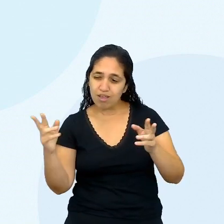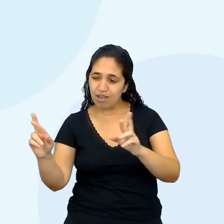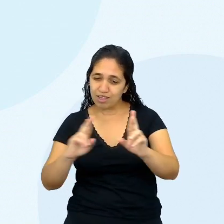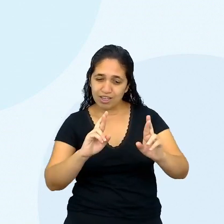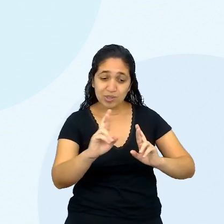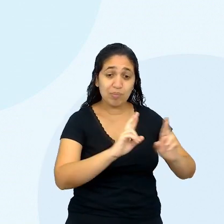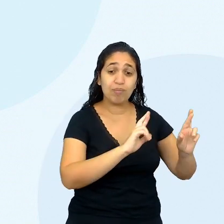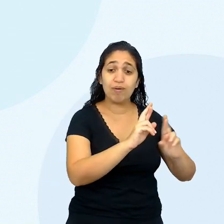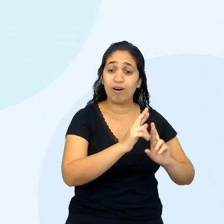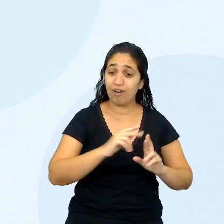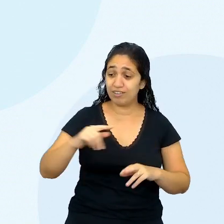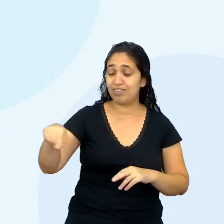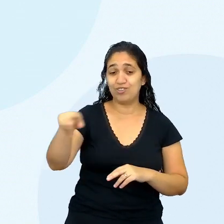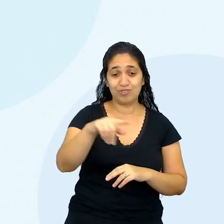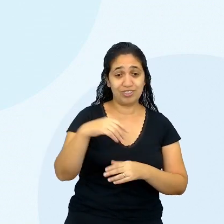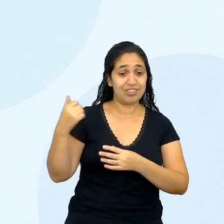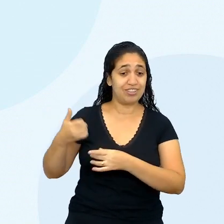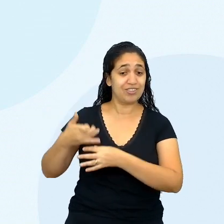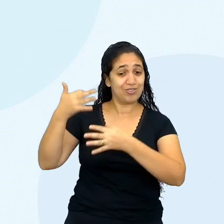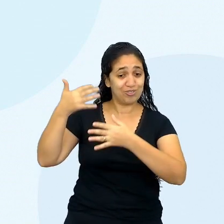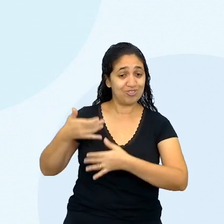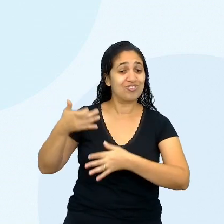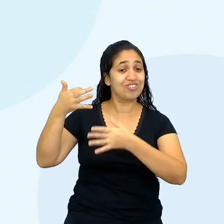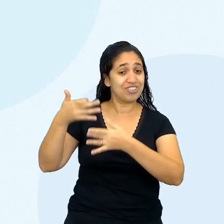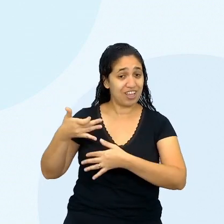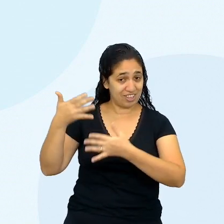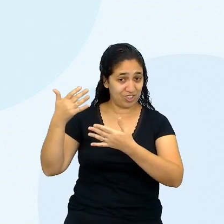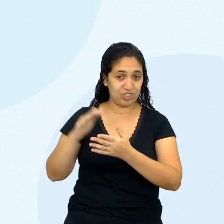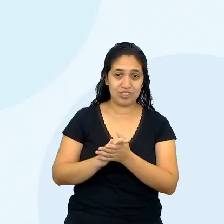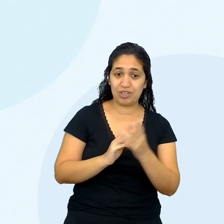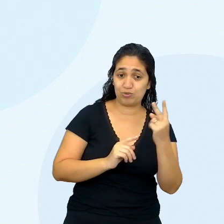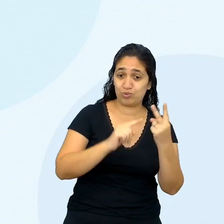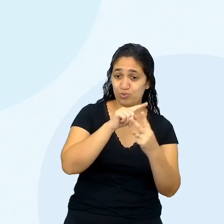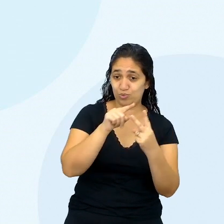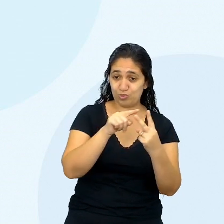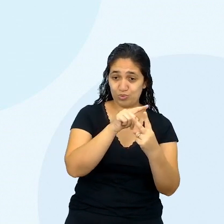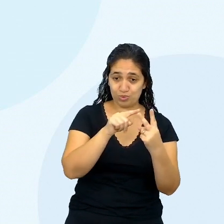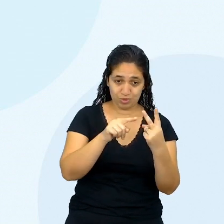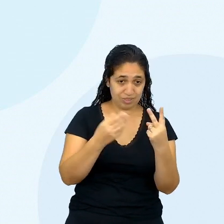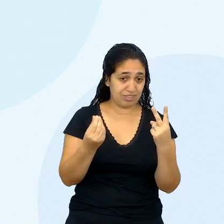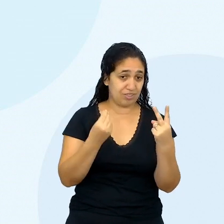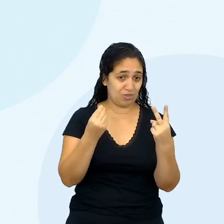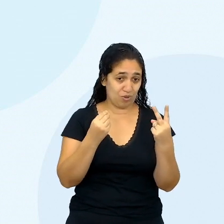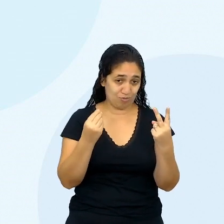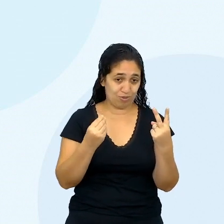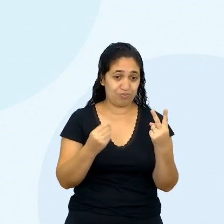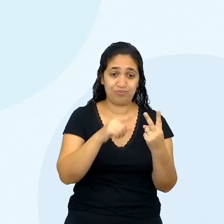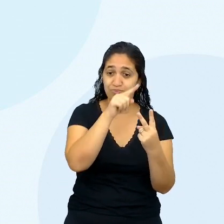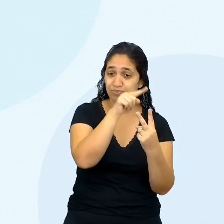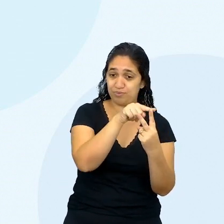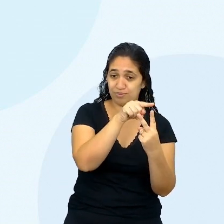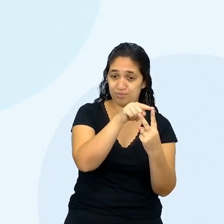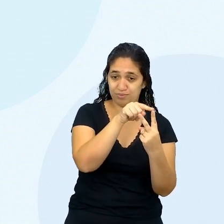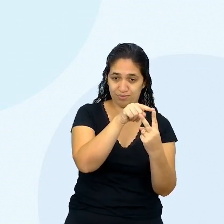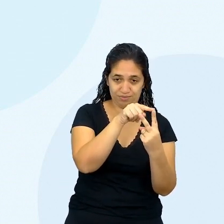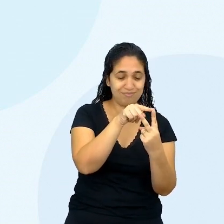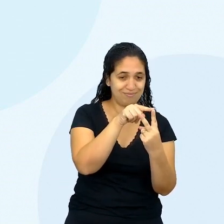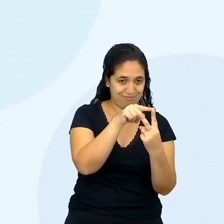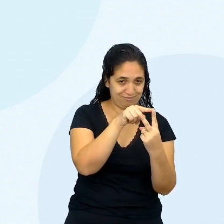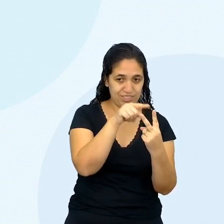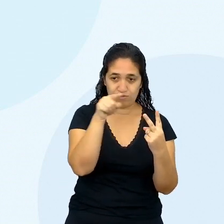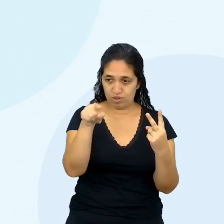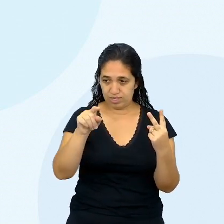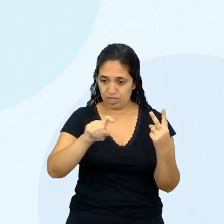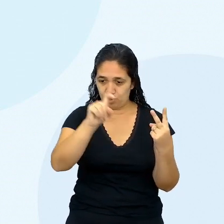dos colegas também no chat. E aí você tem dois caminhos, vocês têm dois caminhos para participar. Um desses caminhos, se você está